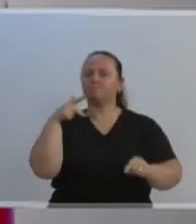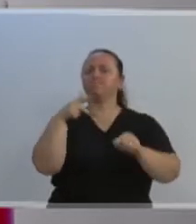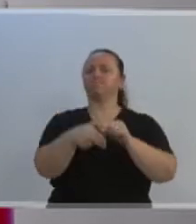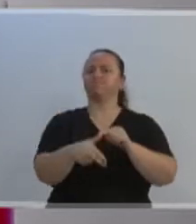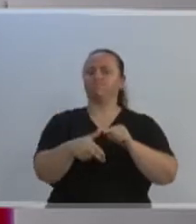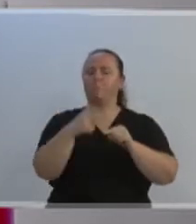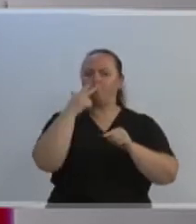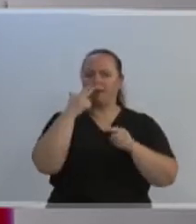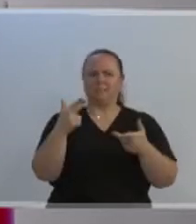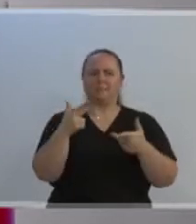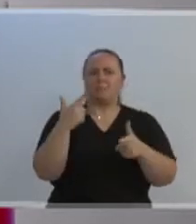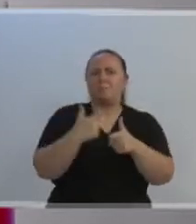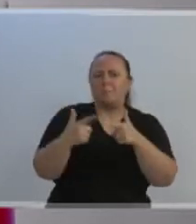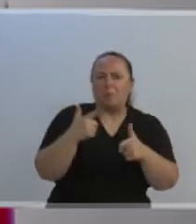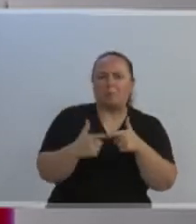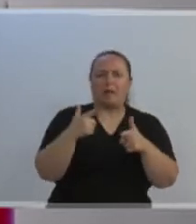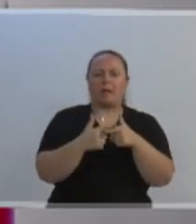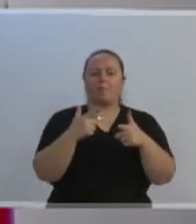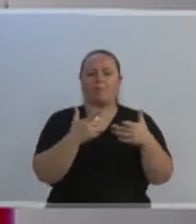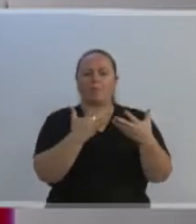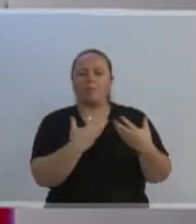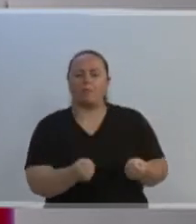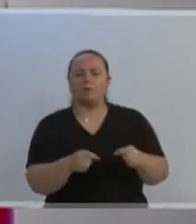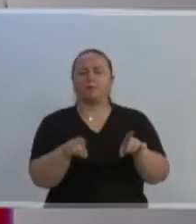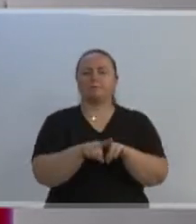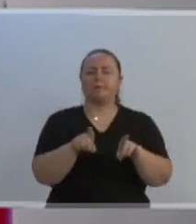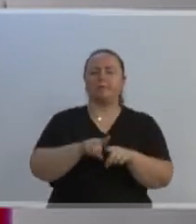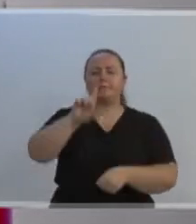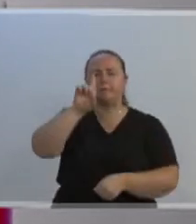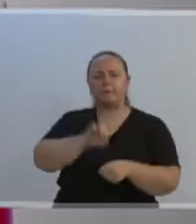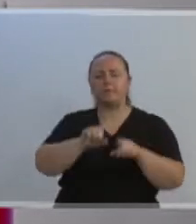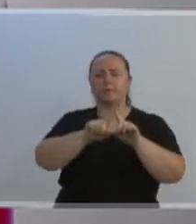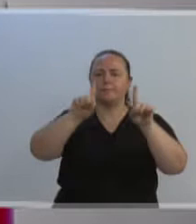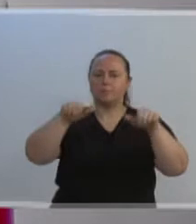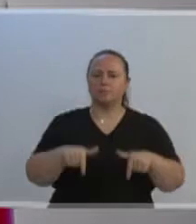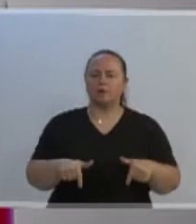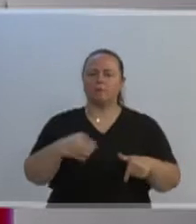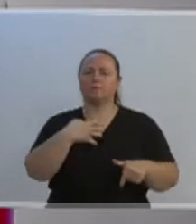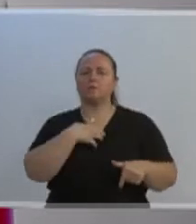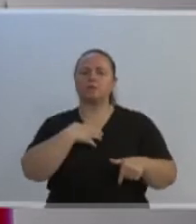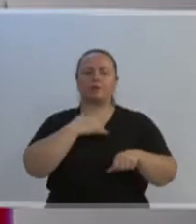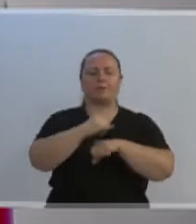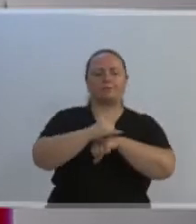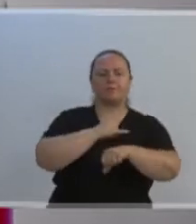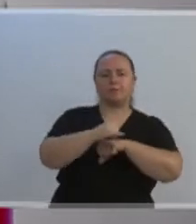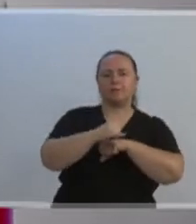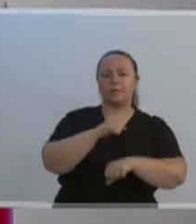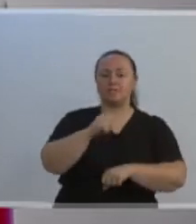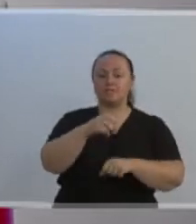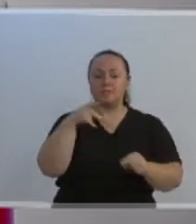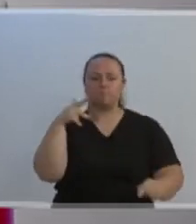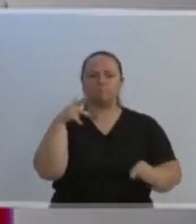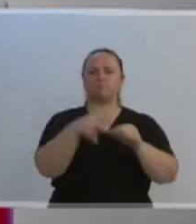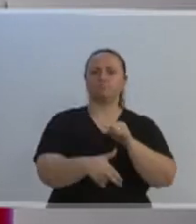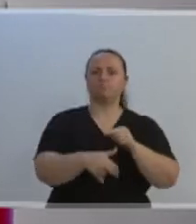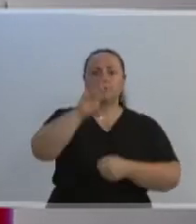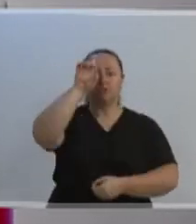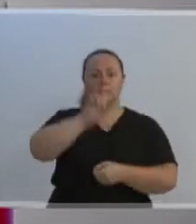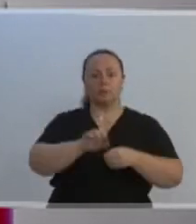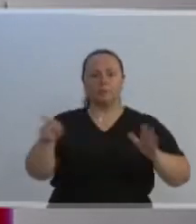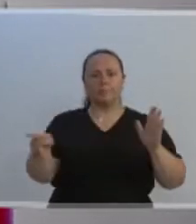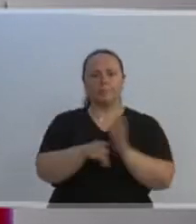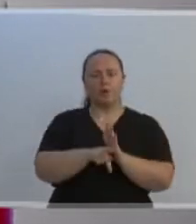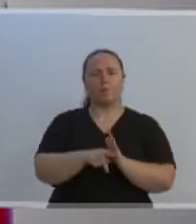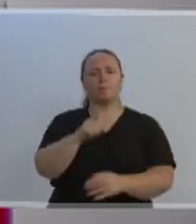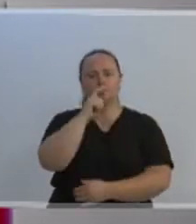membros, diretores, professores e demais funcionários, por qualquer meio, os direitos pétreos dos pais,